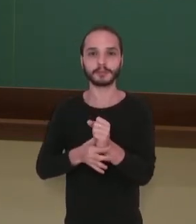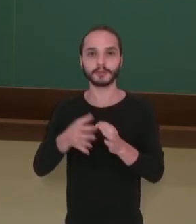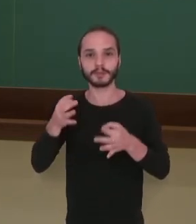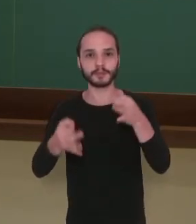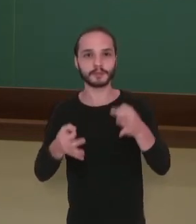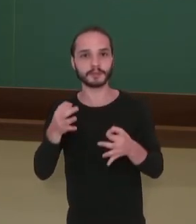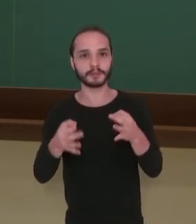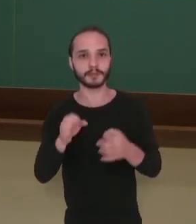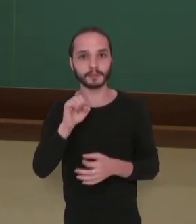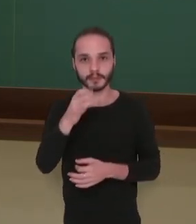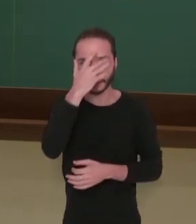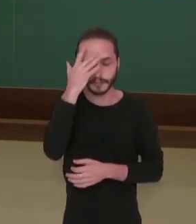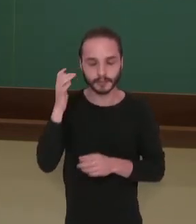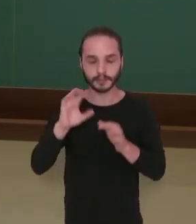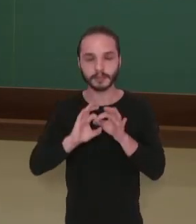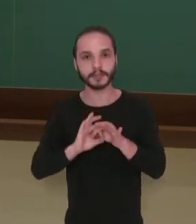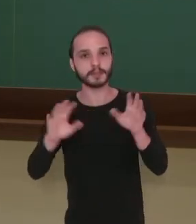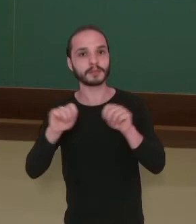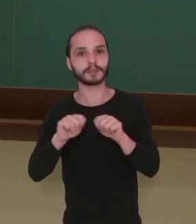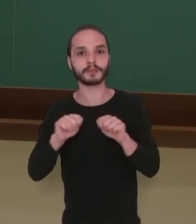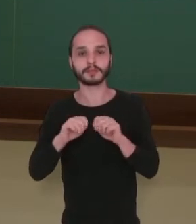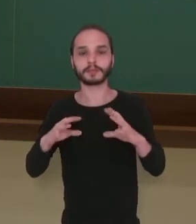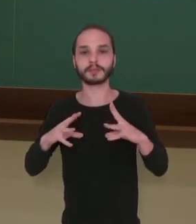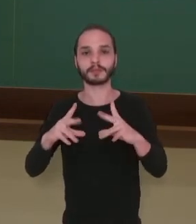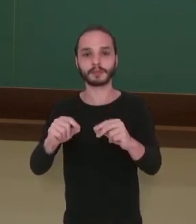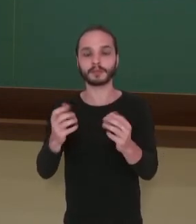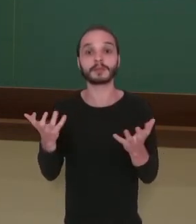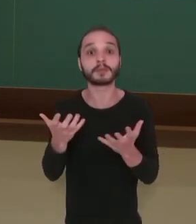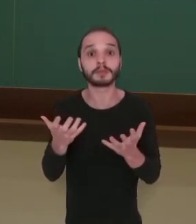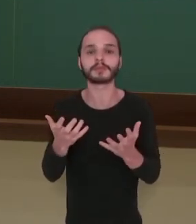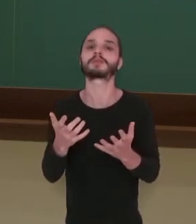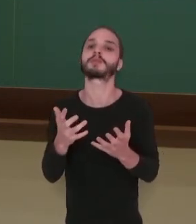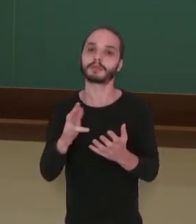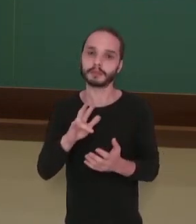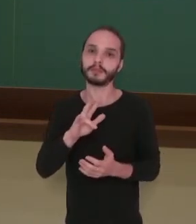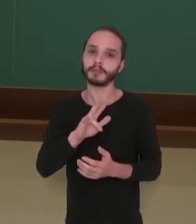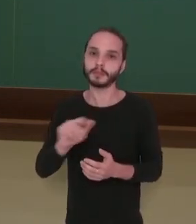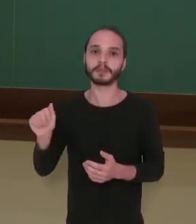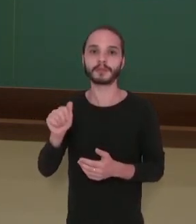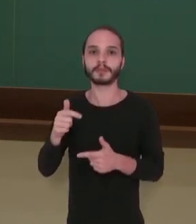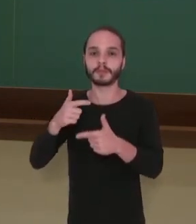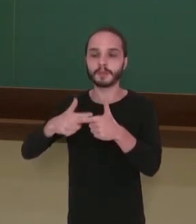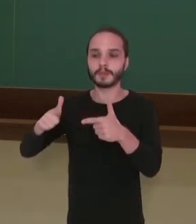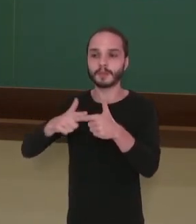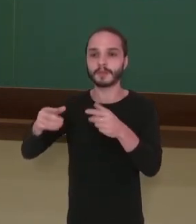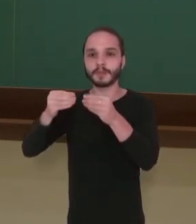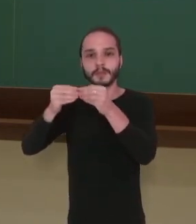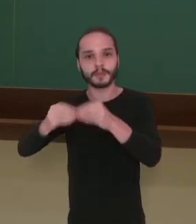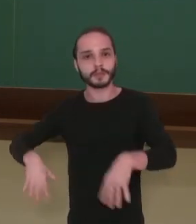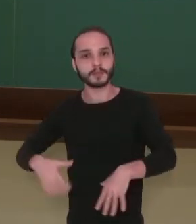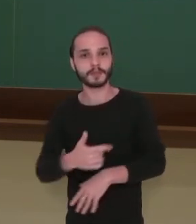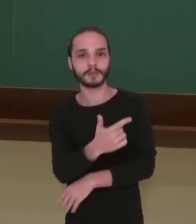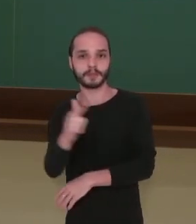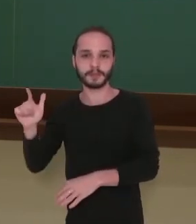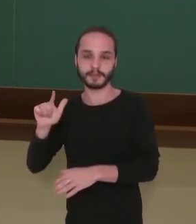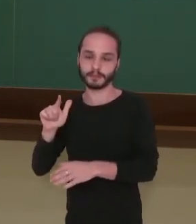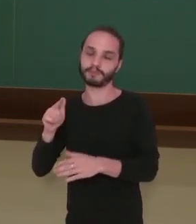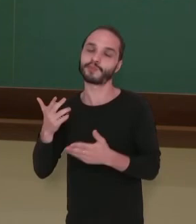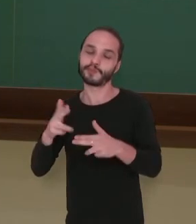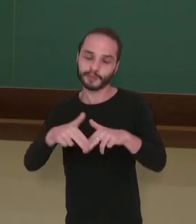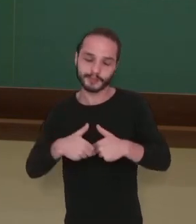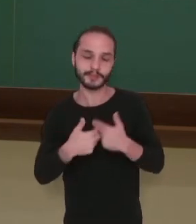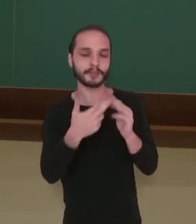uma pessoa é livre para fazer tudo o que ela quer, ela vai acabar atacando a liberdade do outro. Por isso, há regras e proibições, justamente